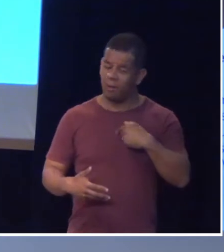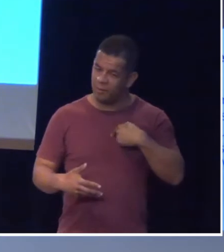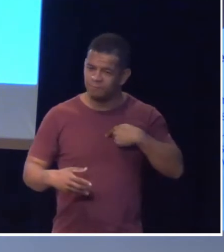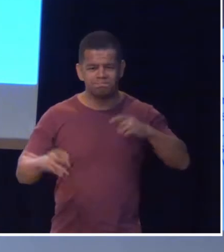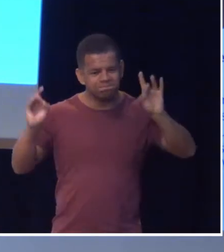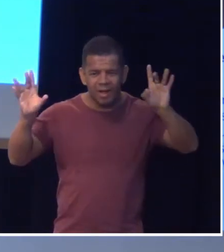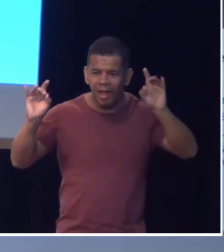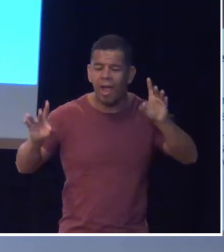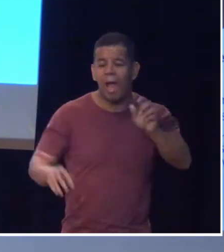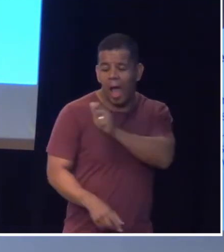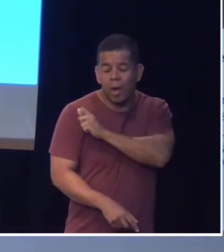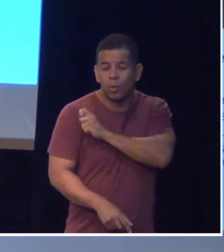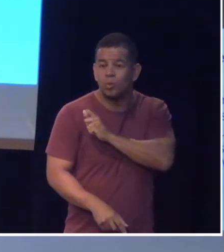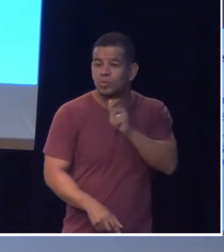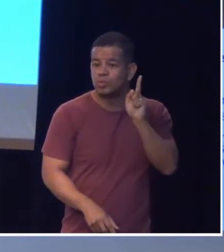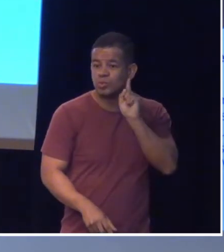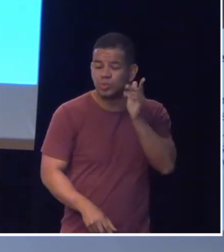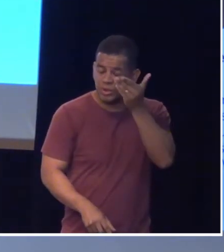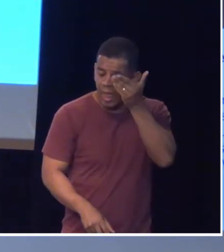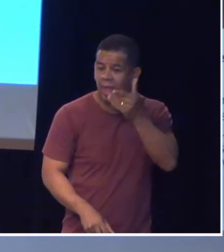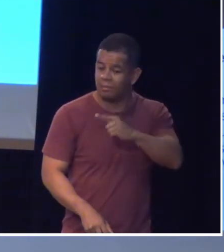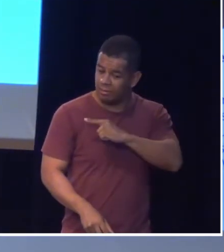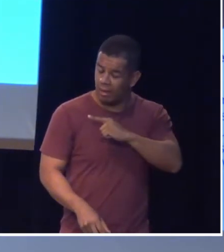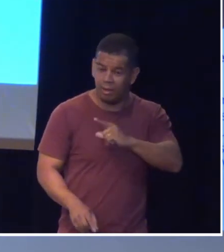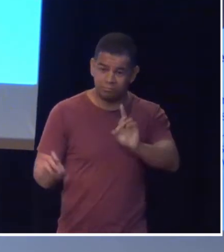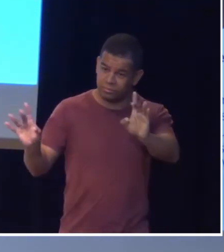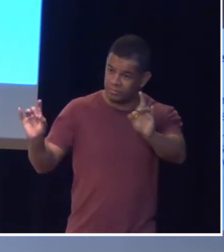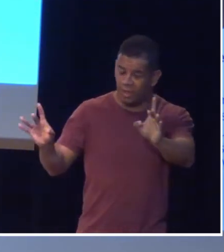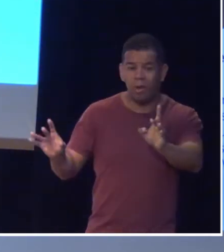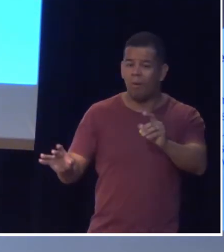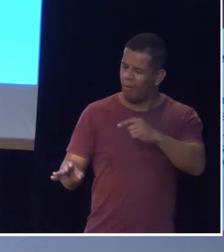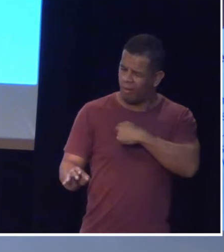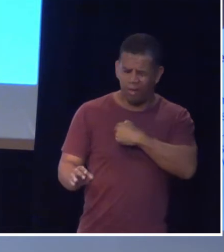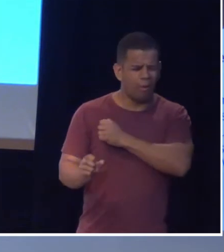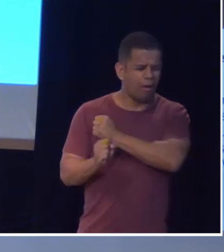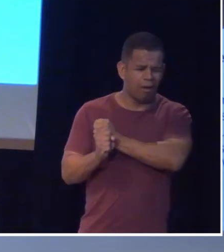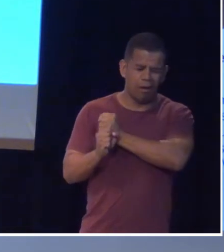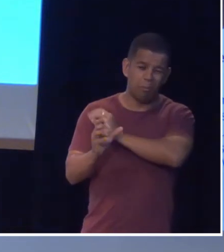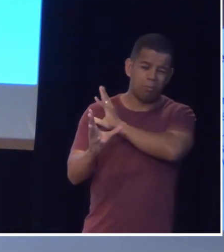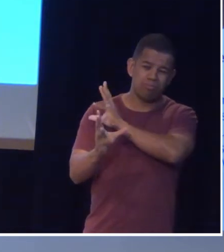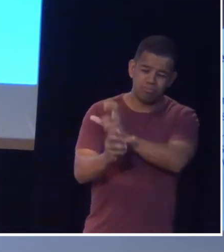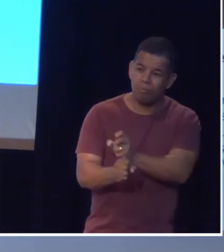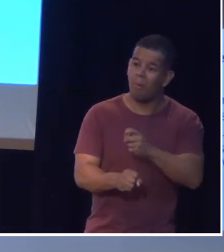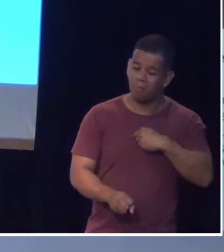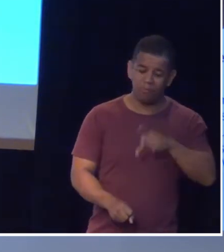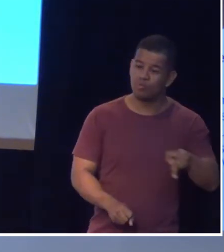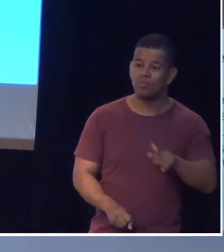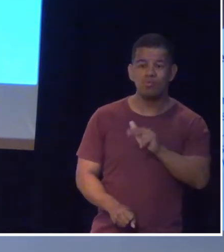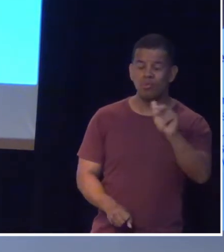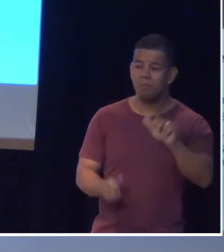carreira eu nunca tive acesso às pessoas surdo-cegas. E aí, quando o meu aluno chega em sala de aula, eu